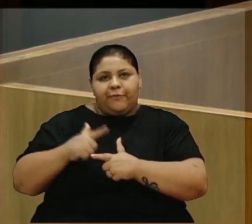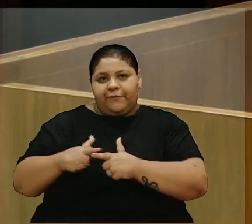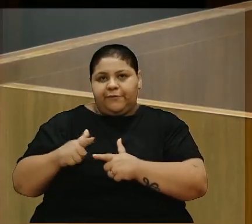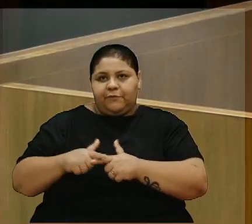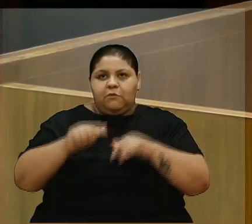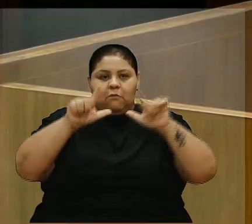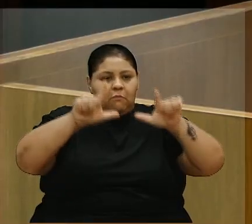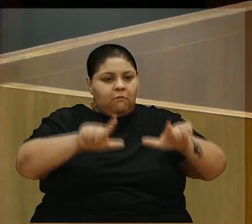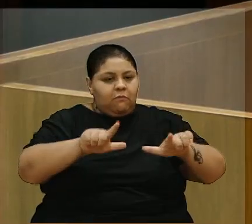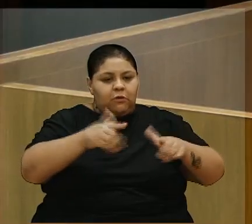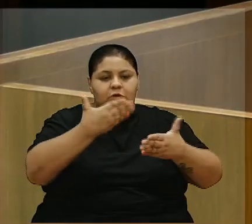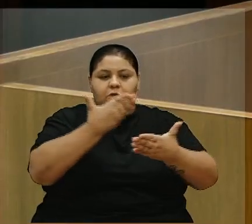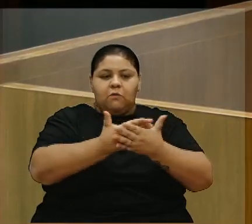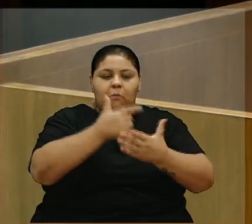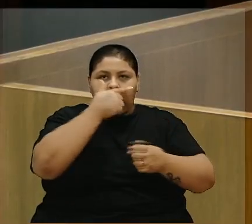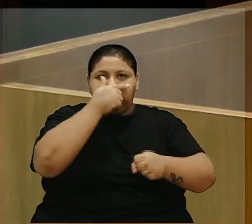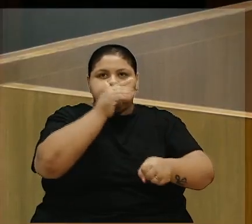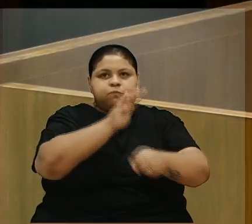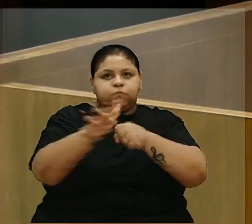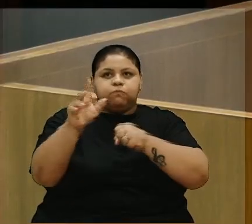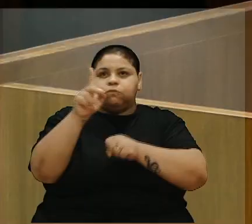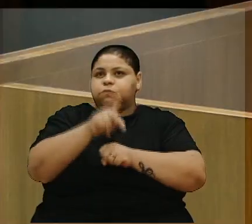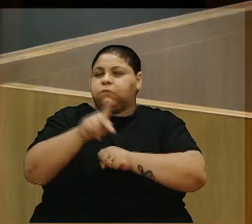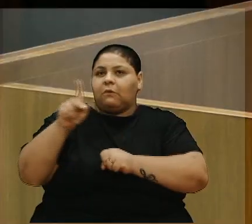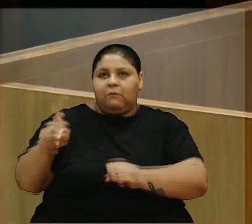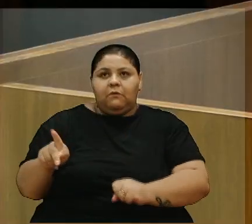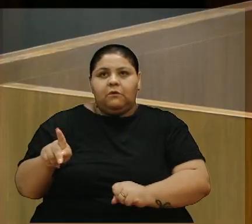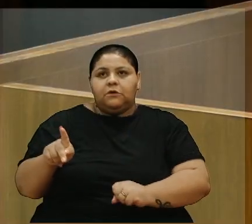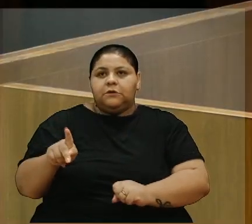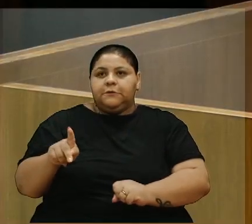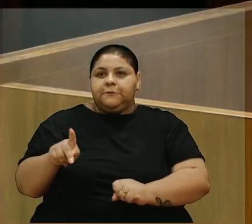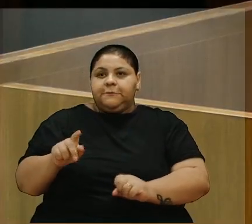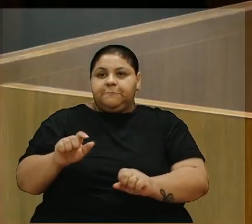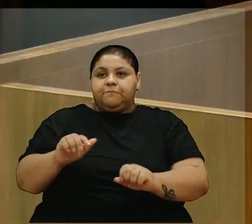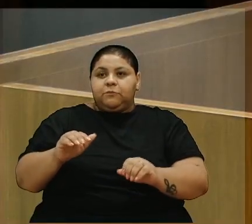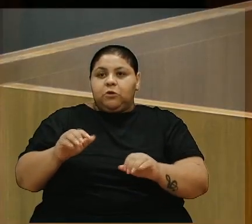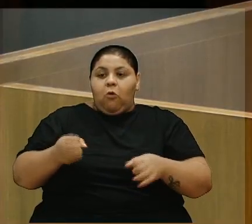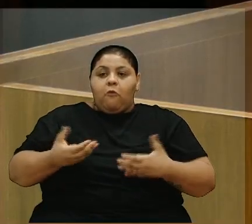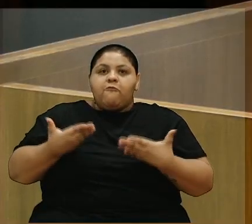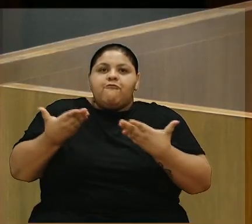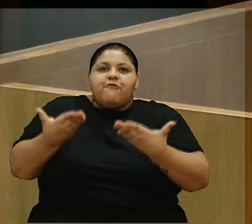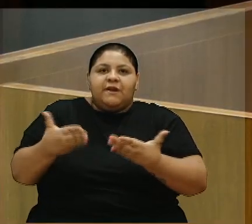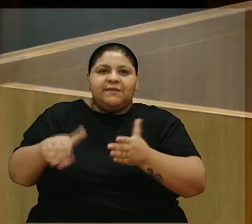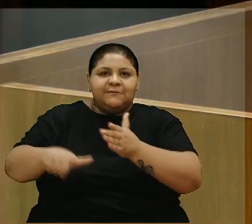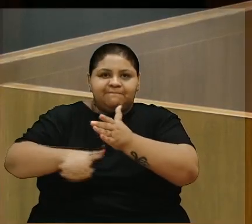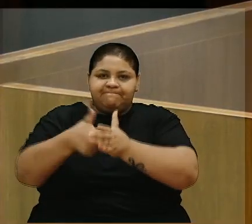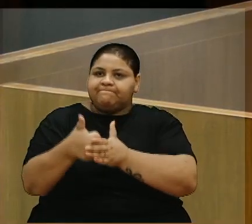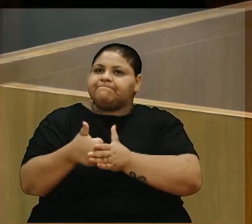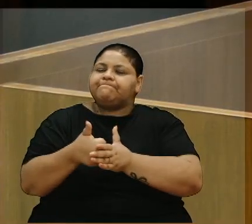Salas superlotadas e as professoras dando o seu melhor e com muita